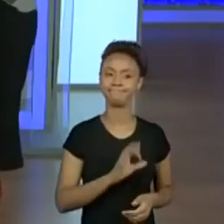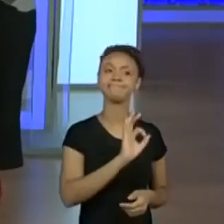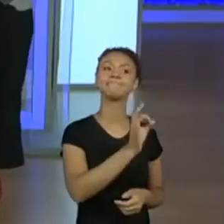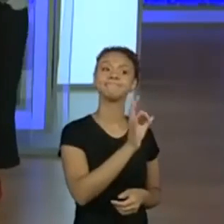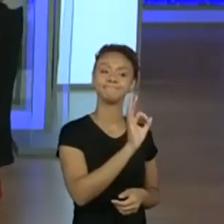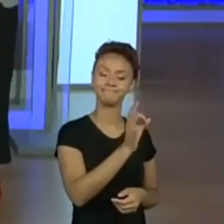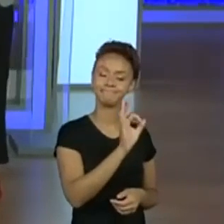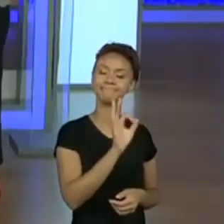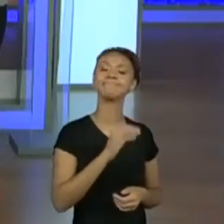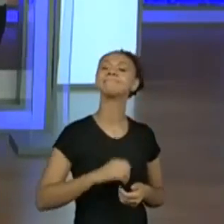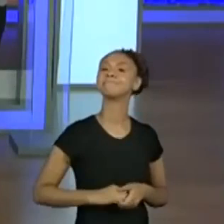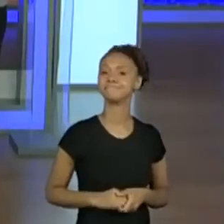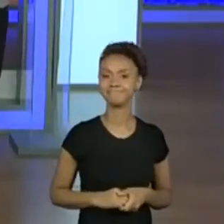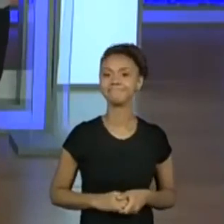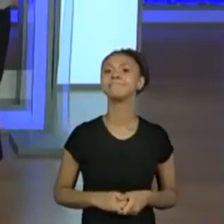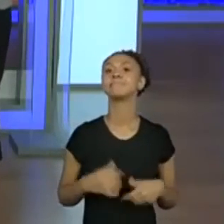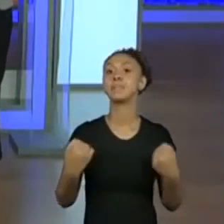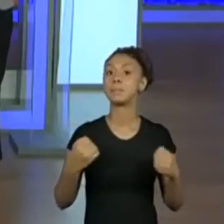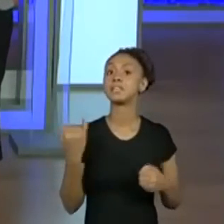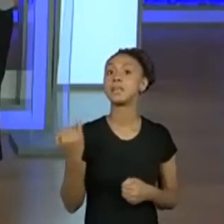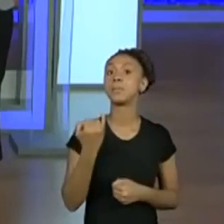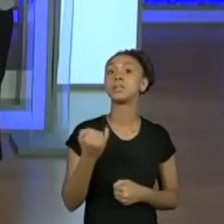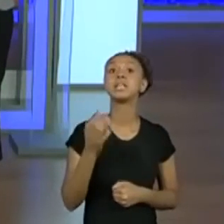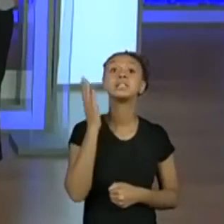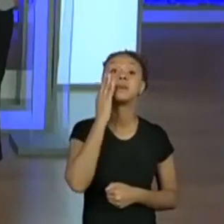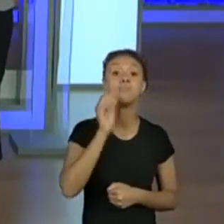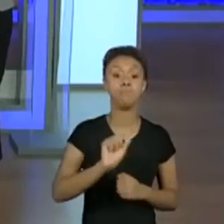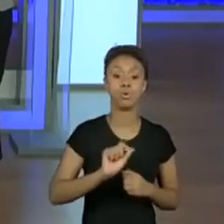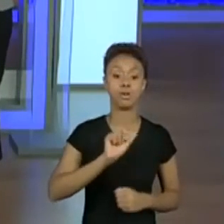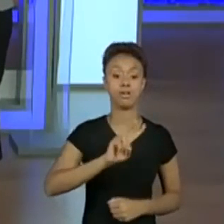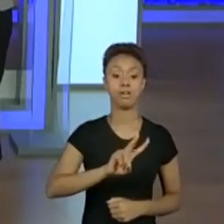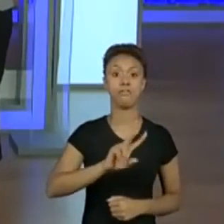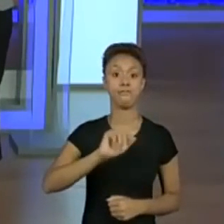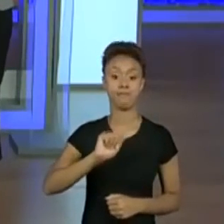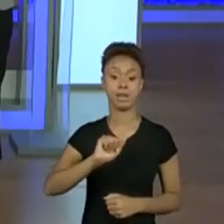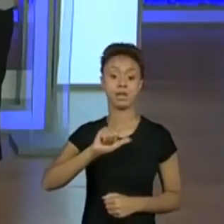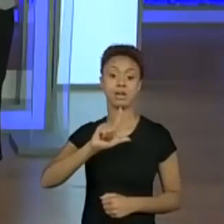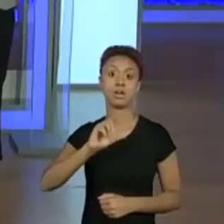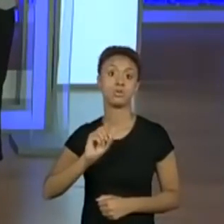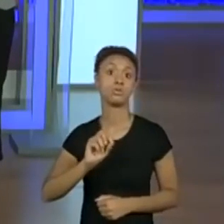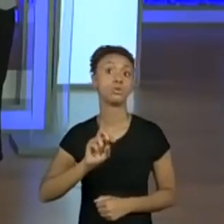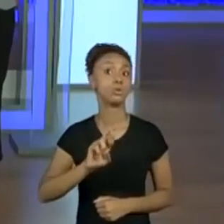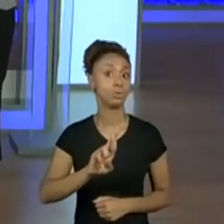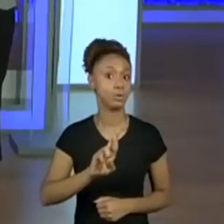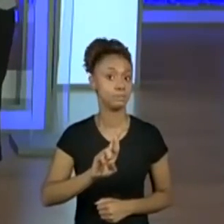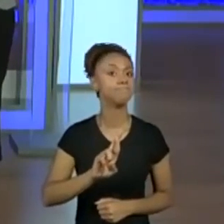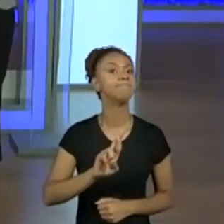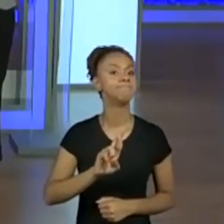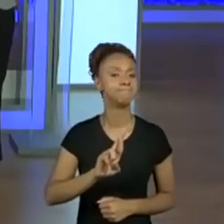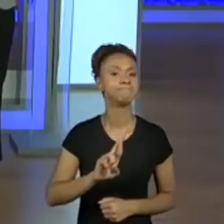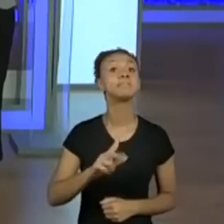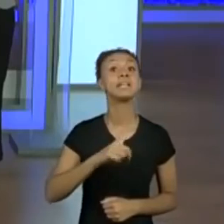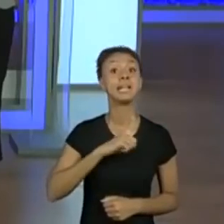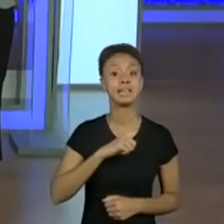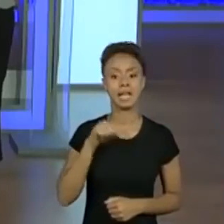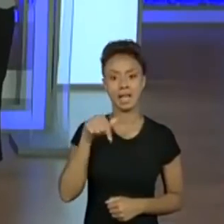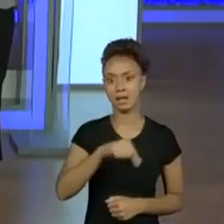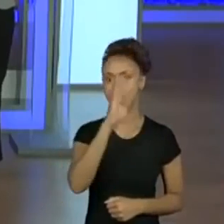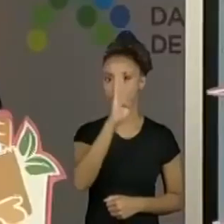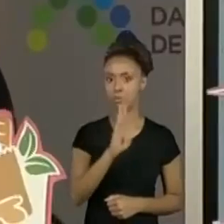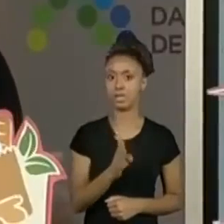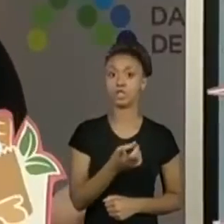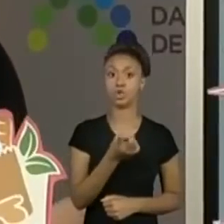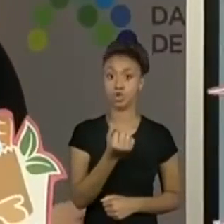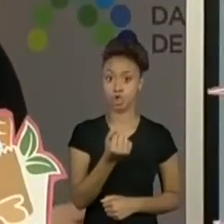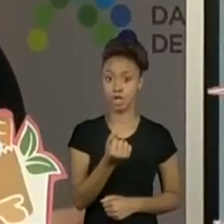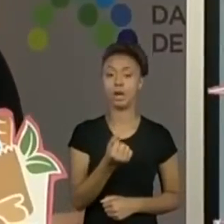valor é o que mais conta. Então, vamos trabalhar aí um pouquinho com o nosso sistema monetário, que nós temos cédulas, nós temos moedas e hoje